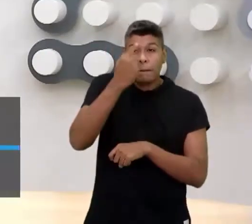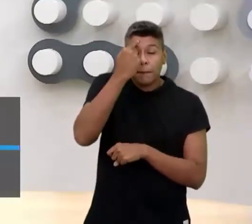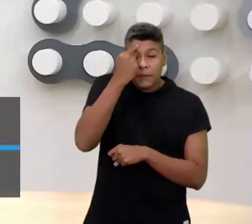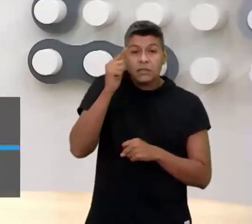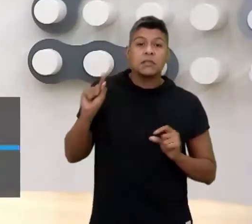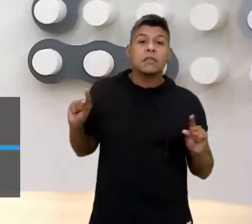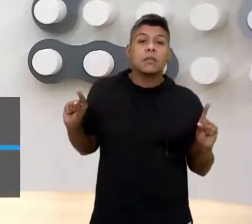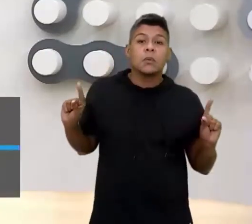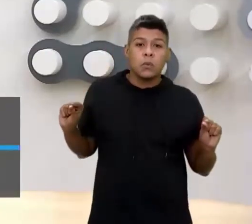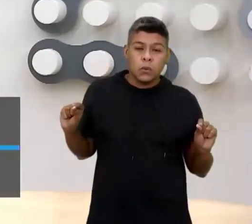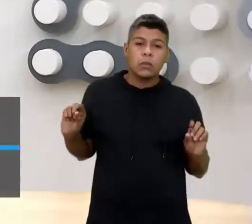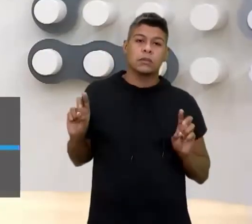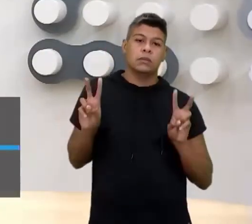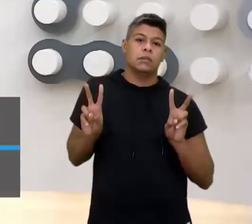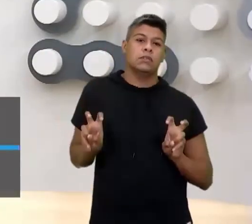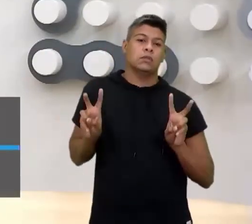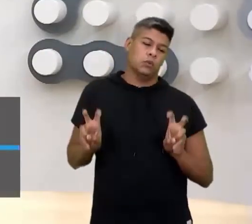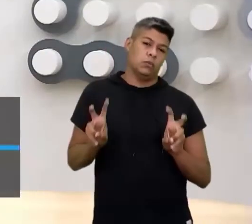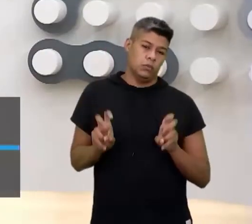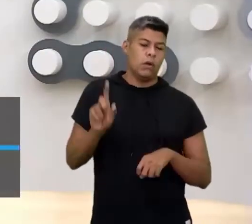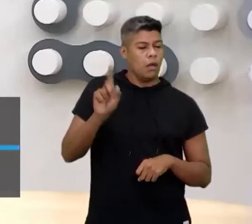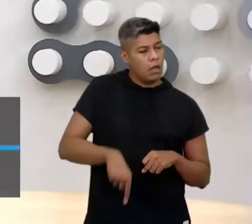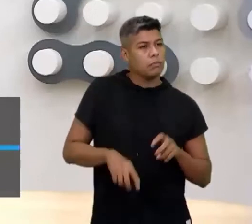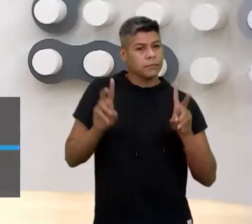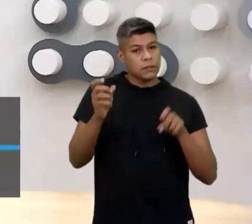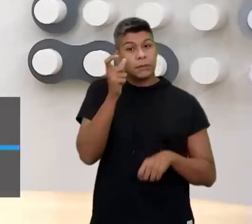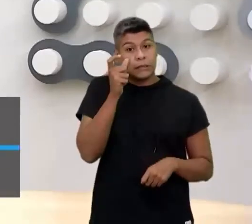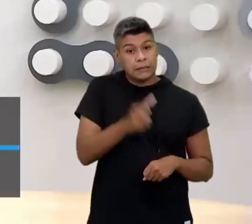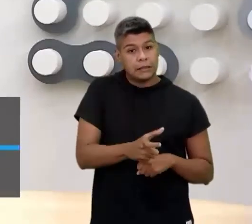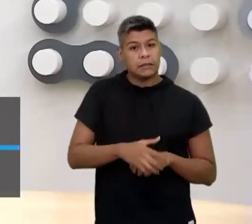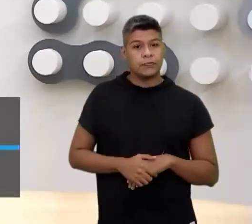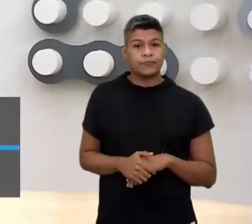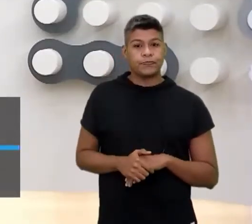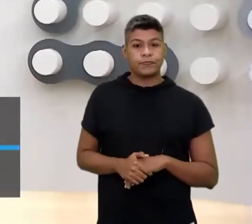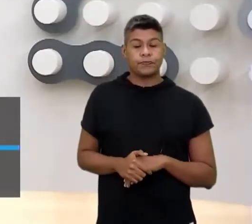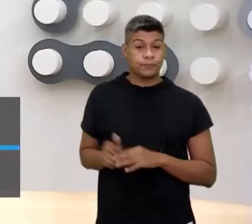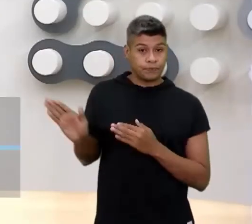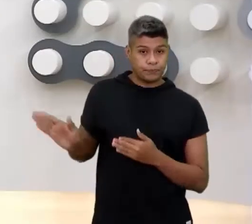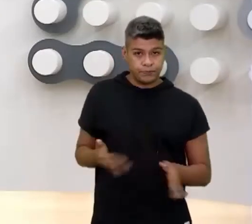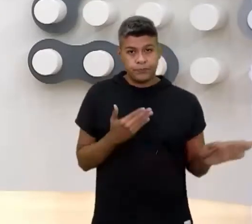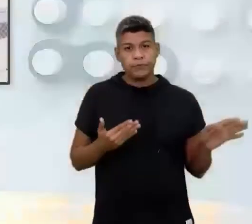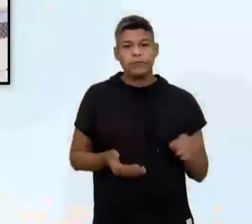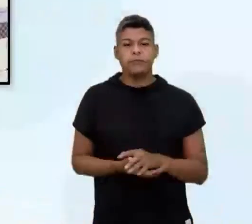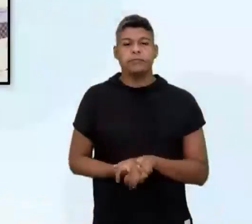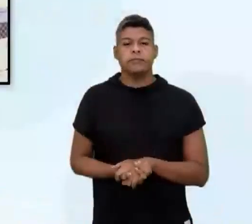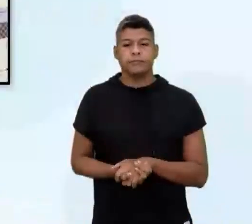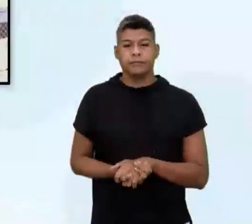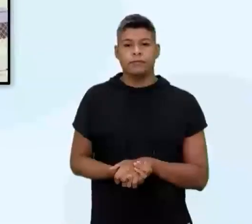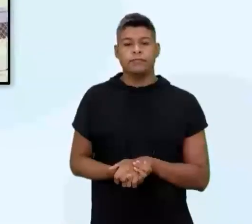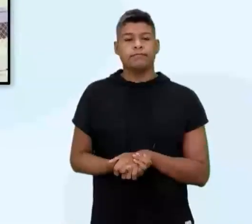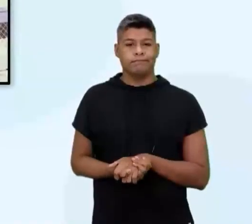pensarem sobre esse assunto. Então, é um assunto bem interessante, né, pessoal? Vamos avançar mais um pouquinho?